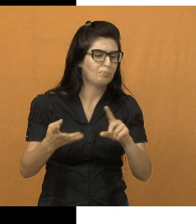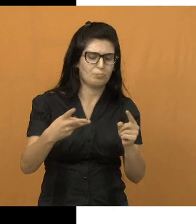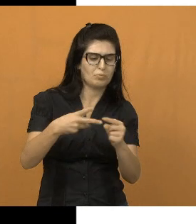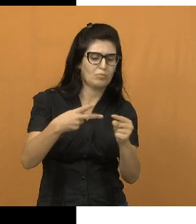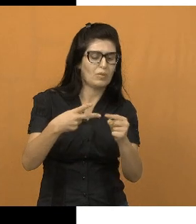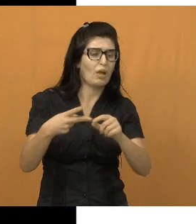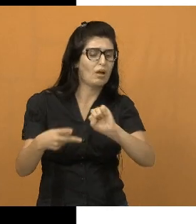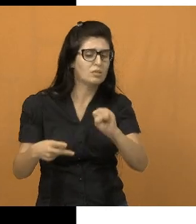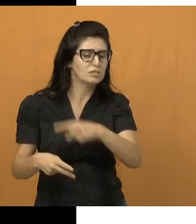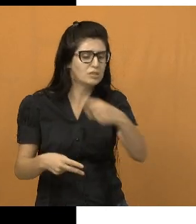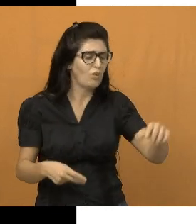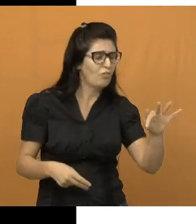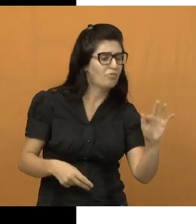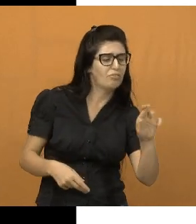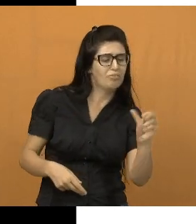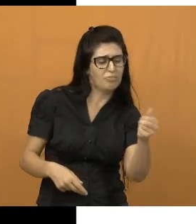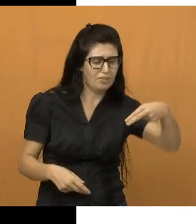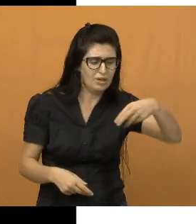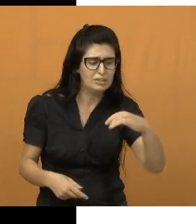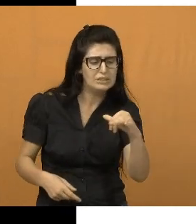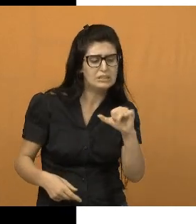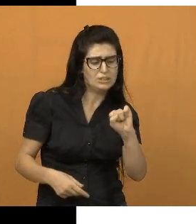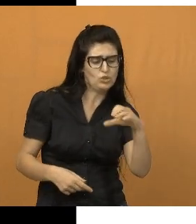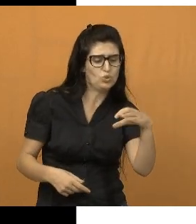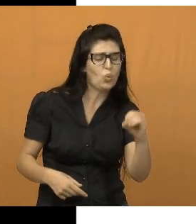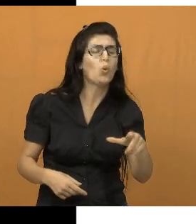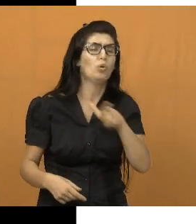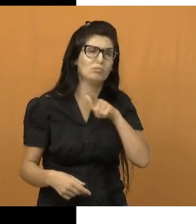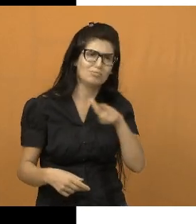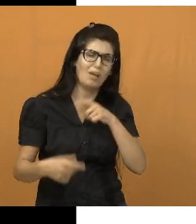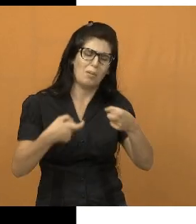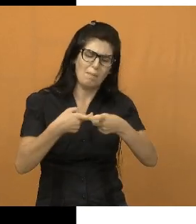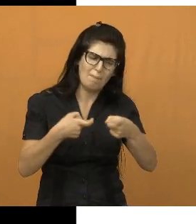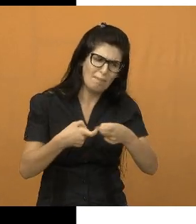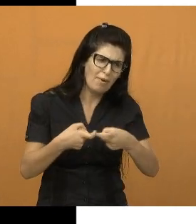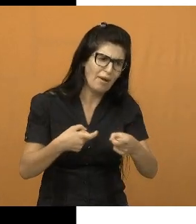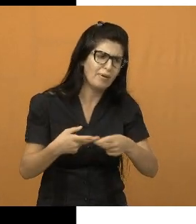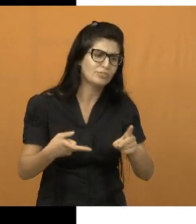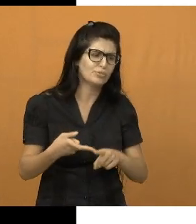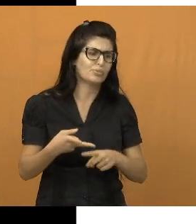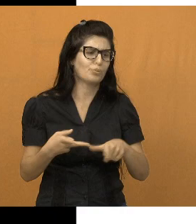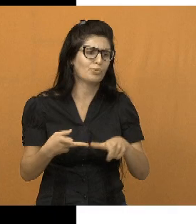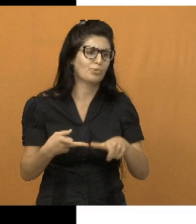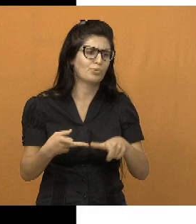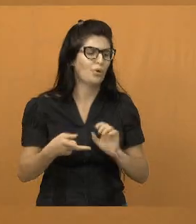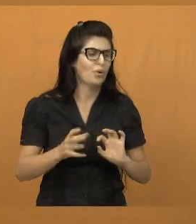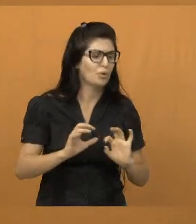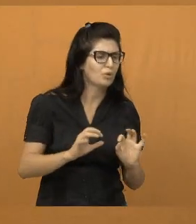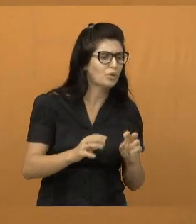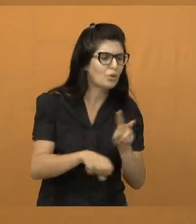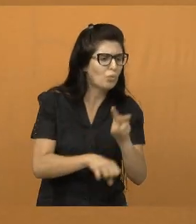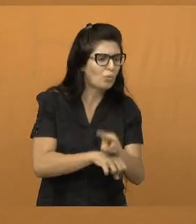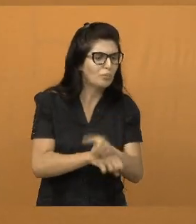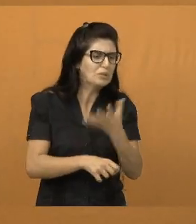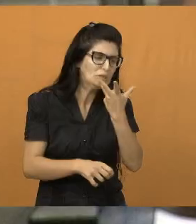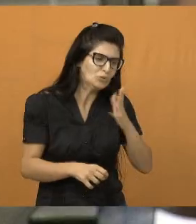alto risco, UTI pediátrica e neonatal, UTI adulto, oncologia e nefrologia.